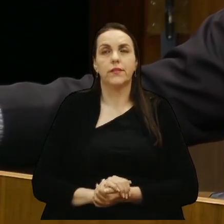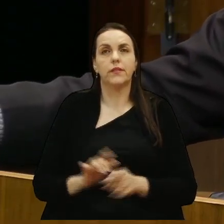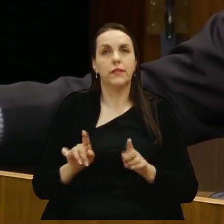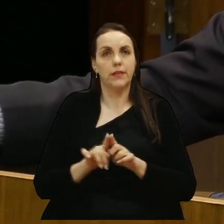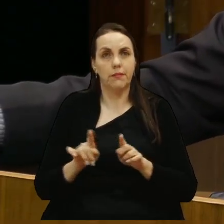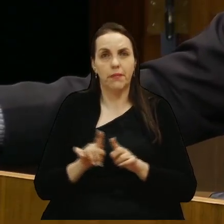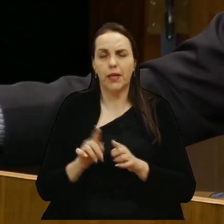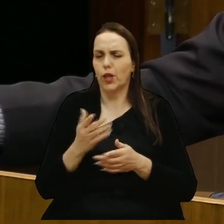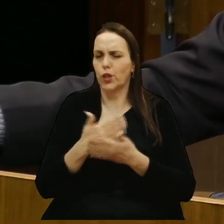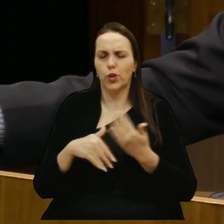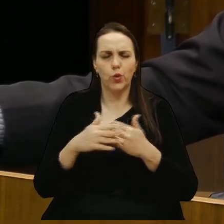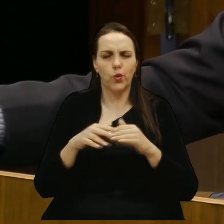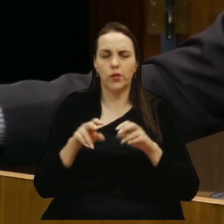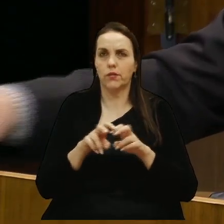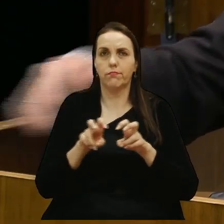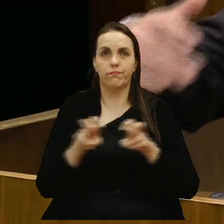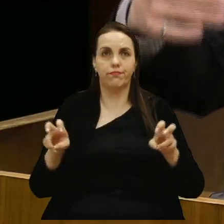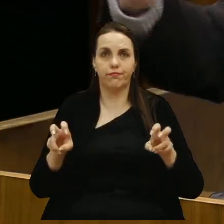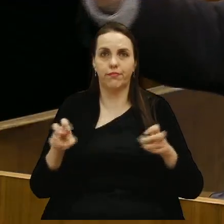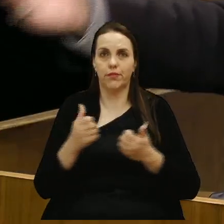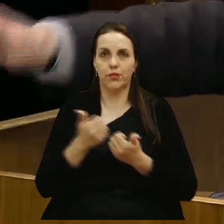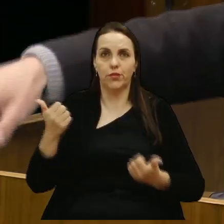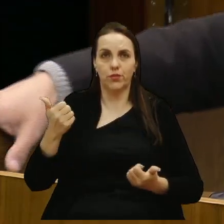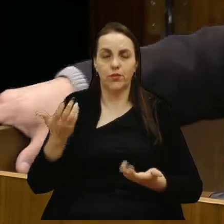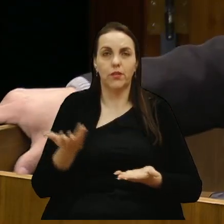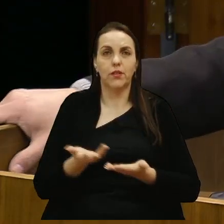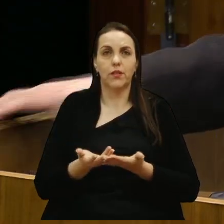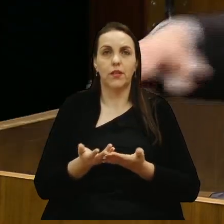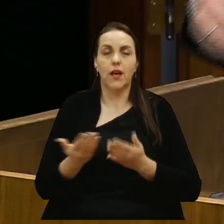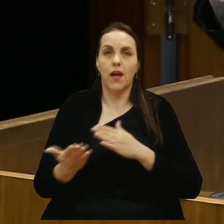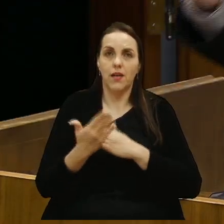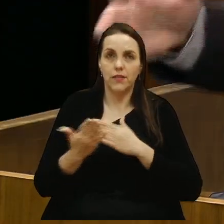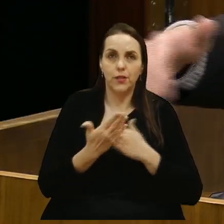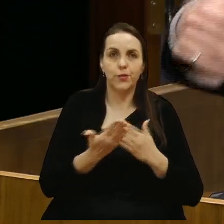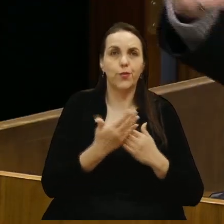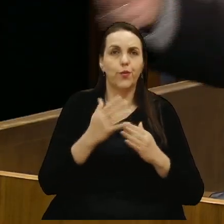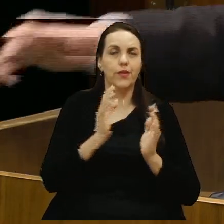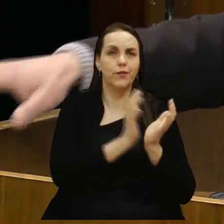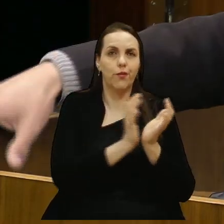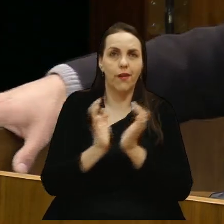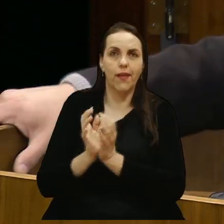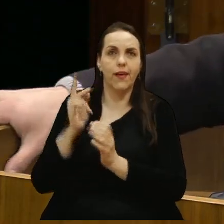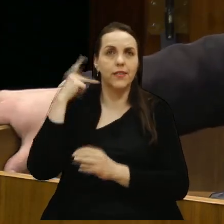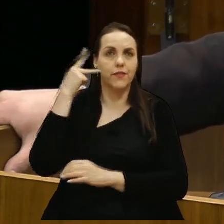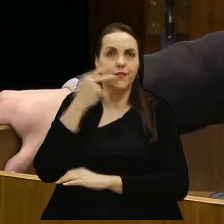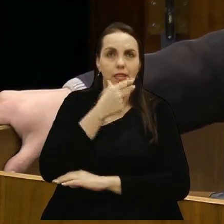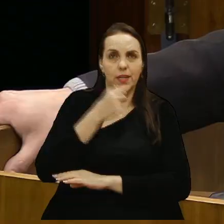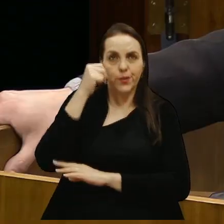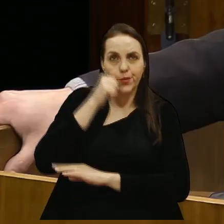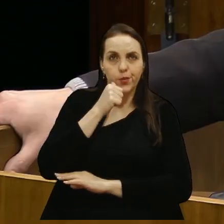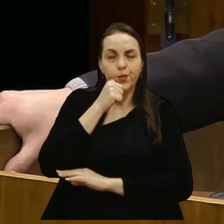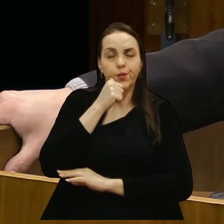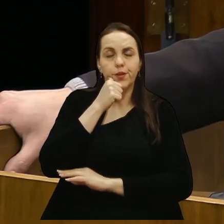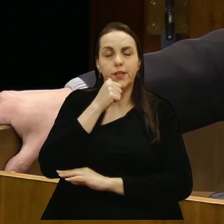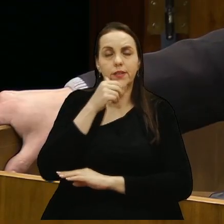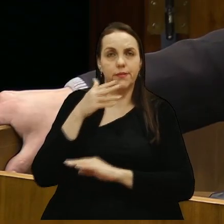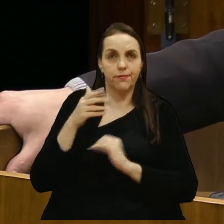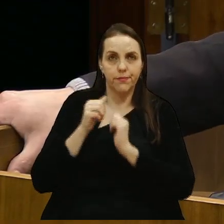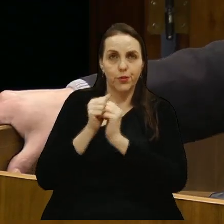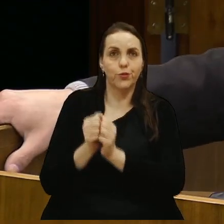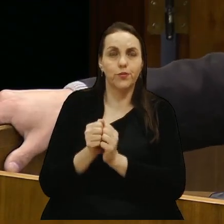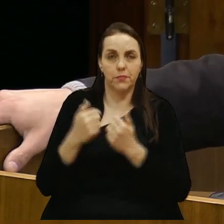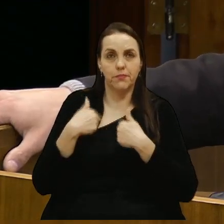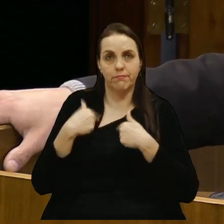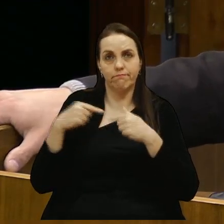a toda a mesa diretora, enfim, as assessoras, os demais colegas vereadores, vereadoras que estiveram junto ao meu